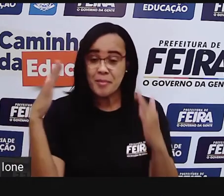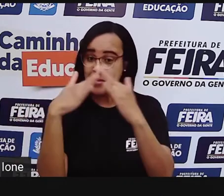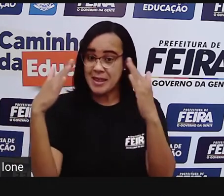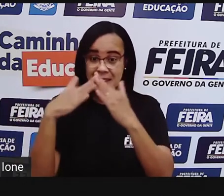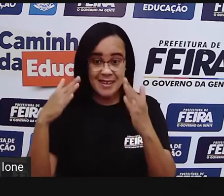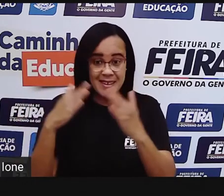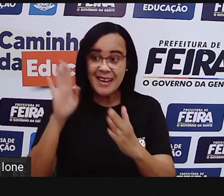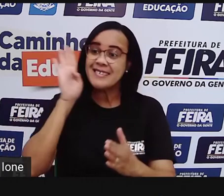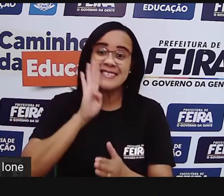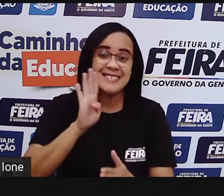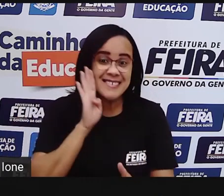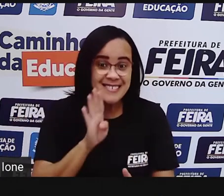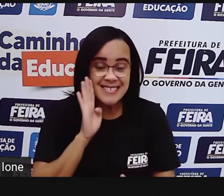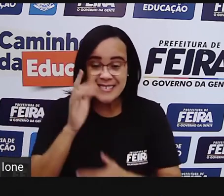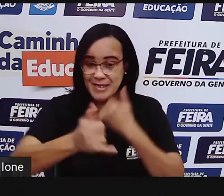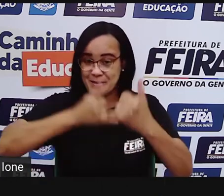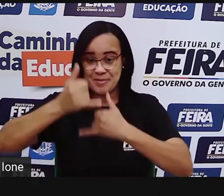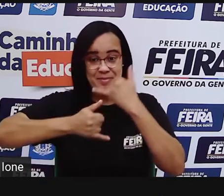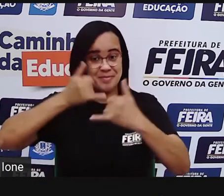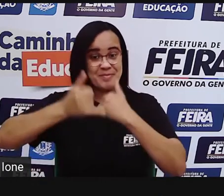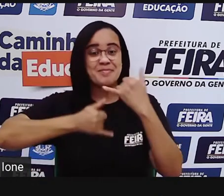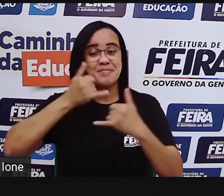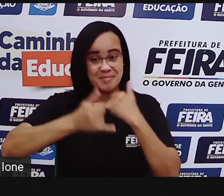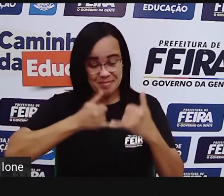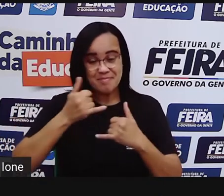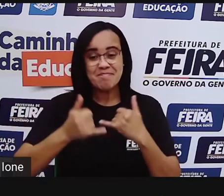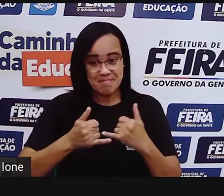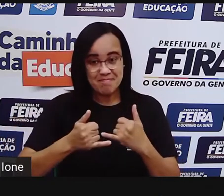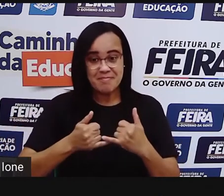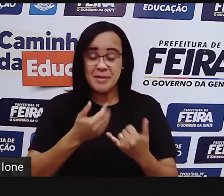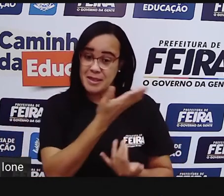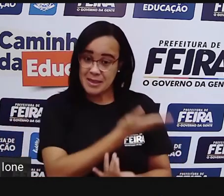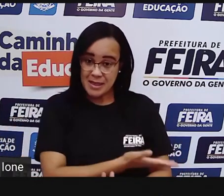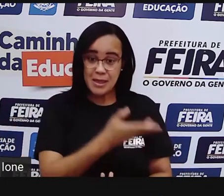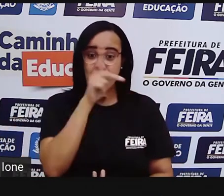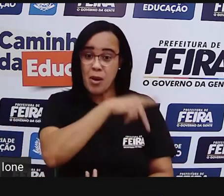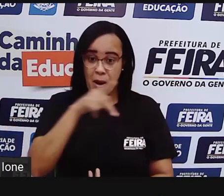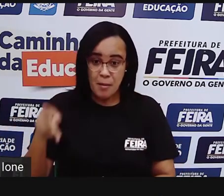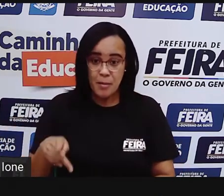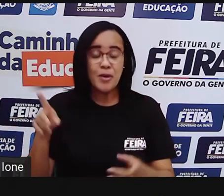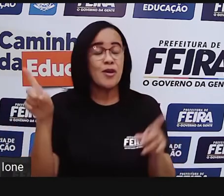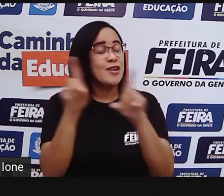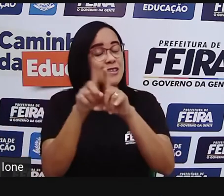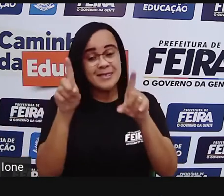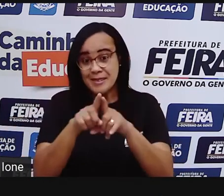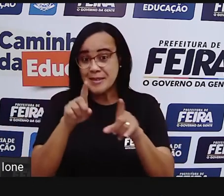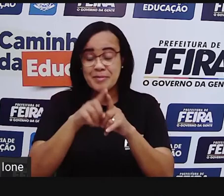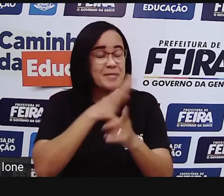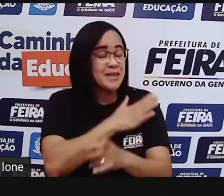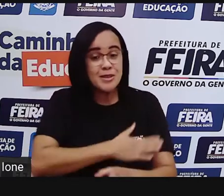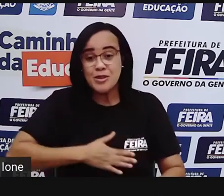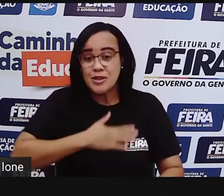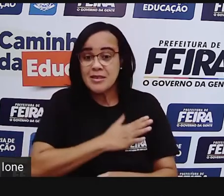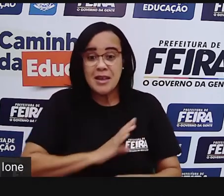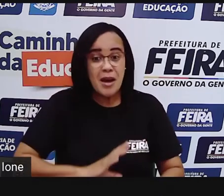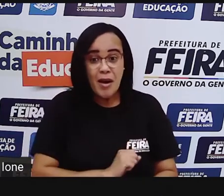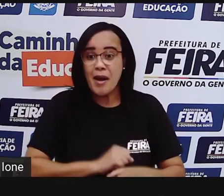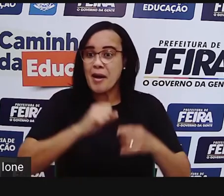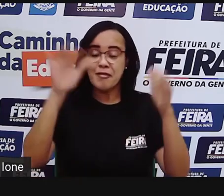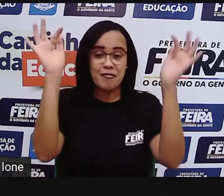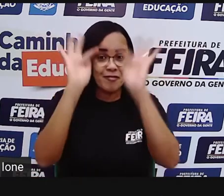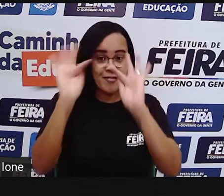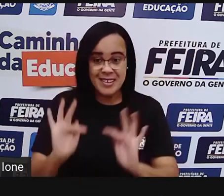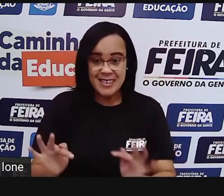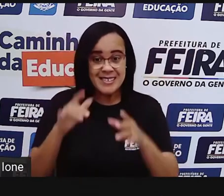demais essa brincadeira. Eu adorei fazer a experiência com vocês. Estou super feliz porque ela deu super